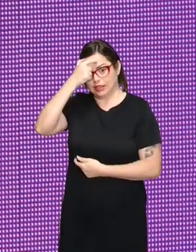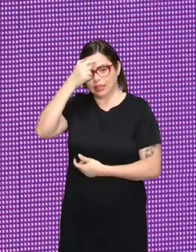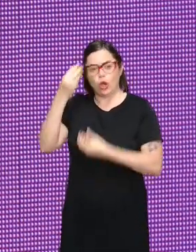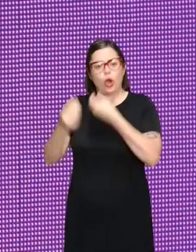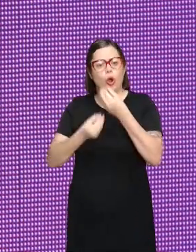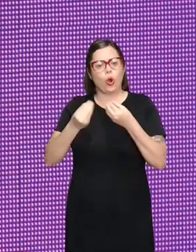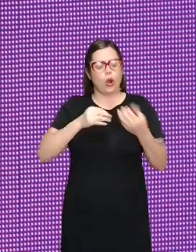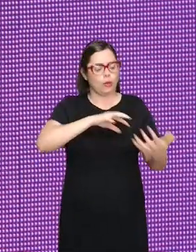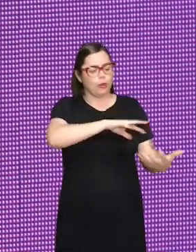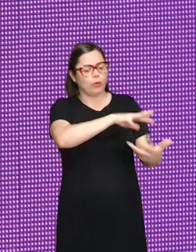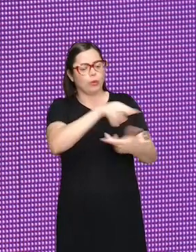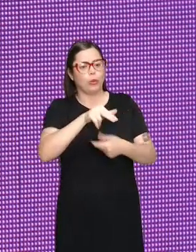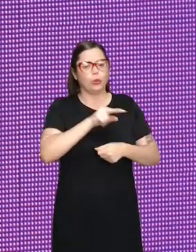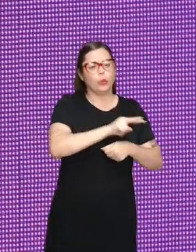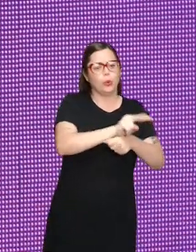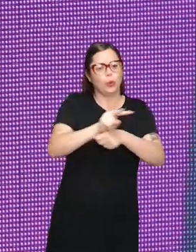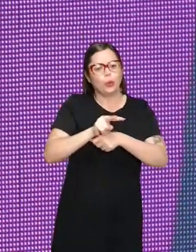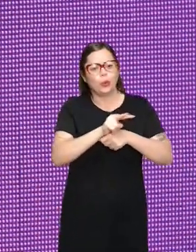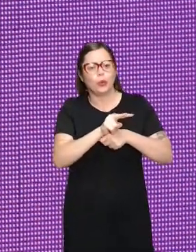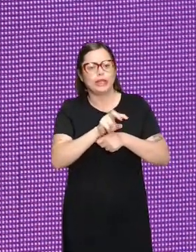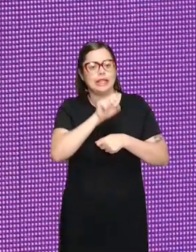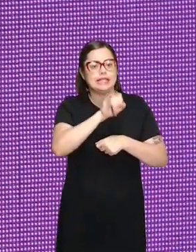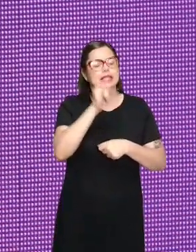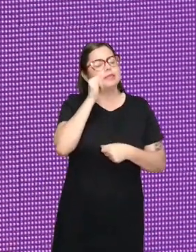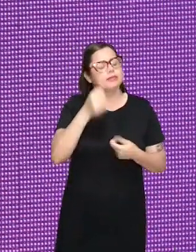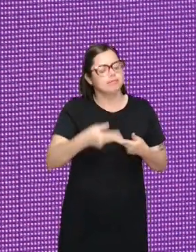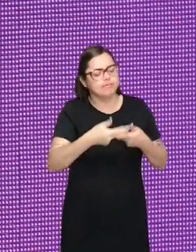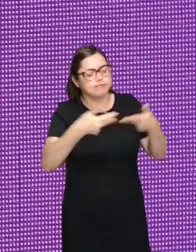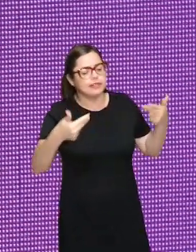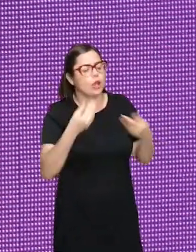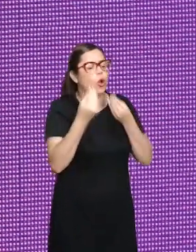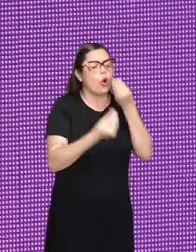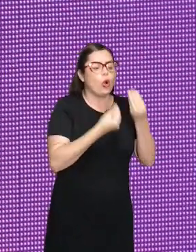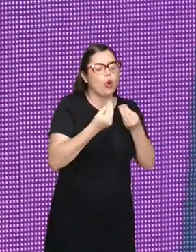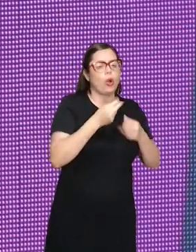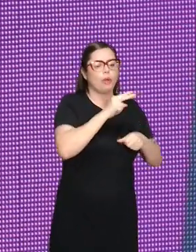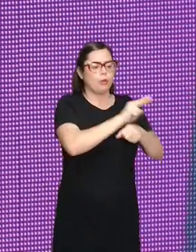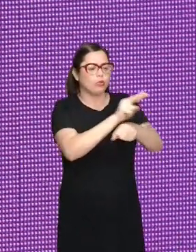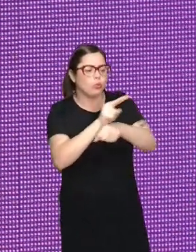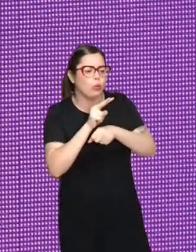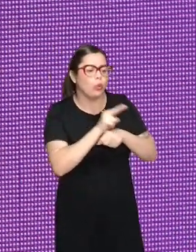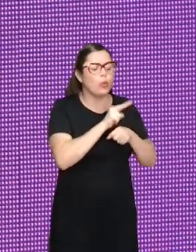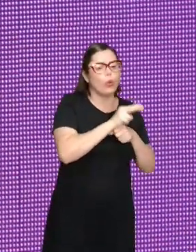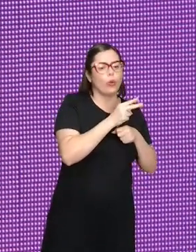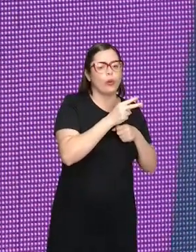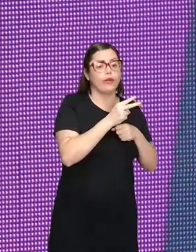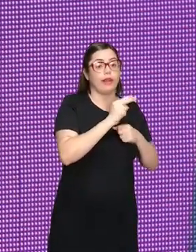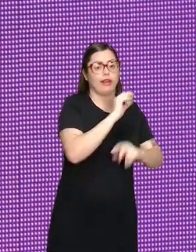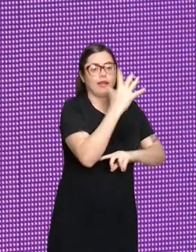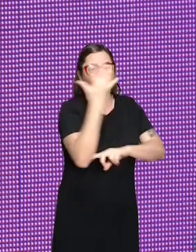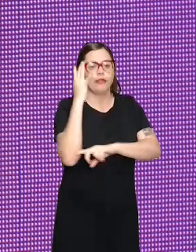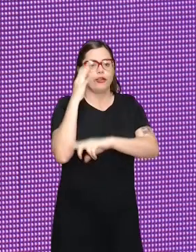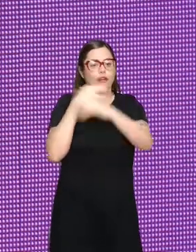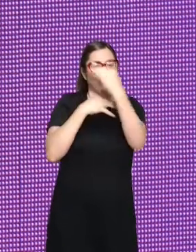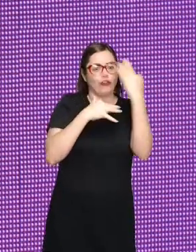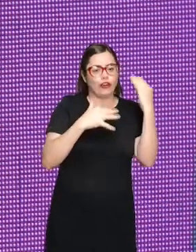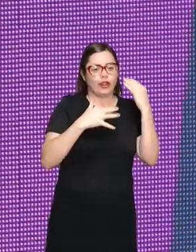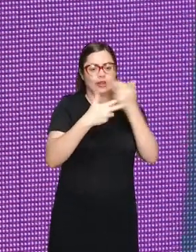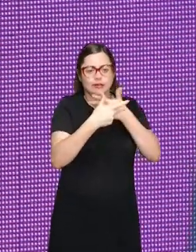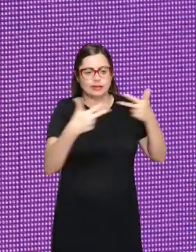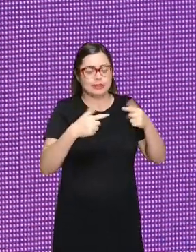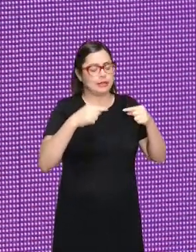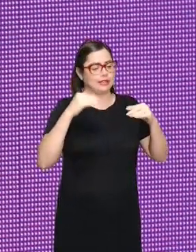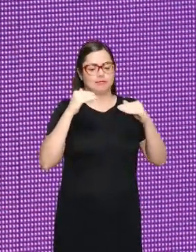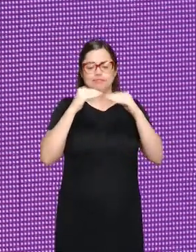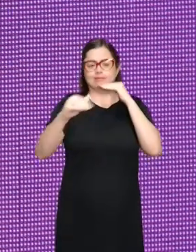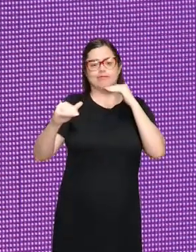sobre salvar o que a gente chama de natureza, né? Salvar outras espécies e tal, enquanto a gente está em profunda desconexão com a